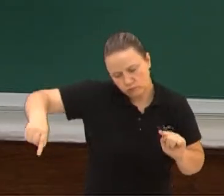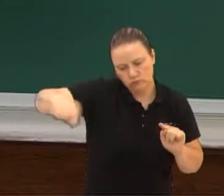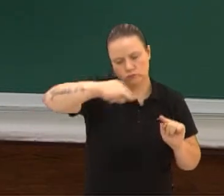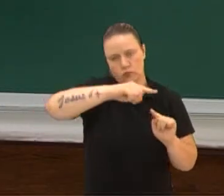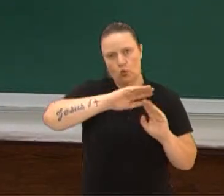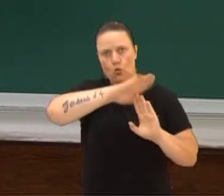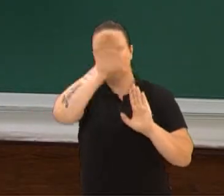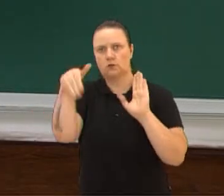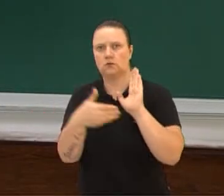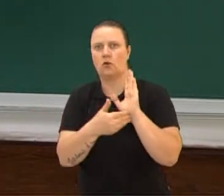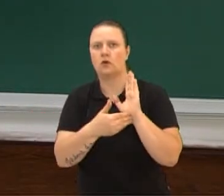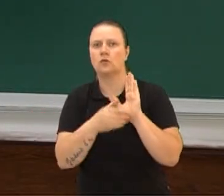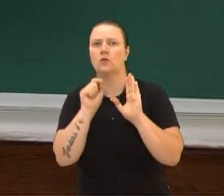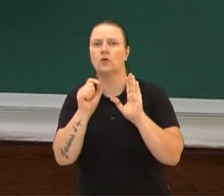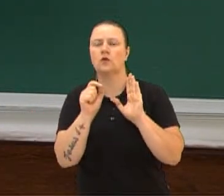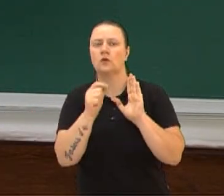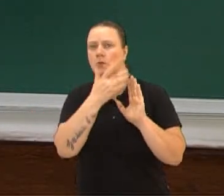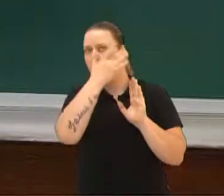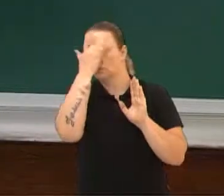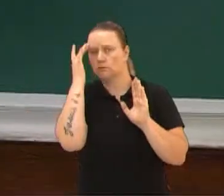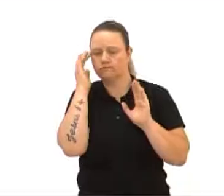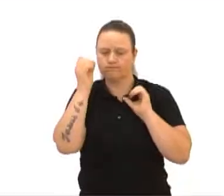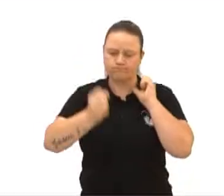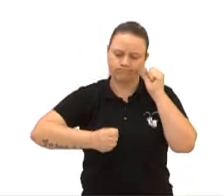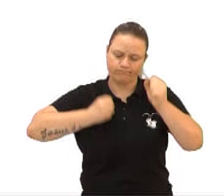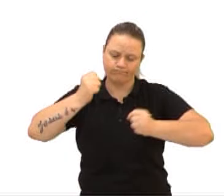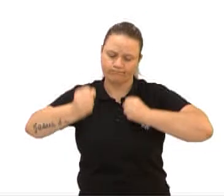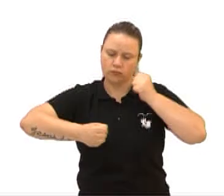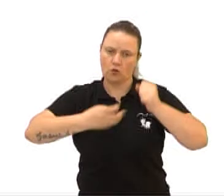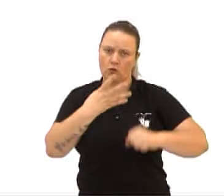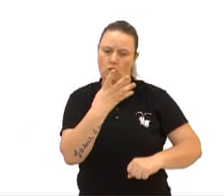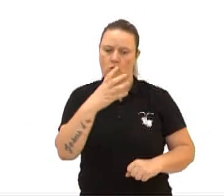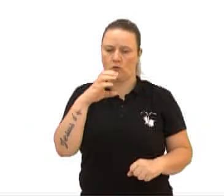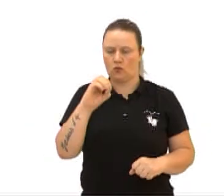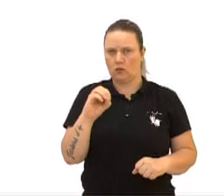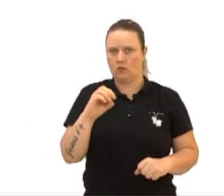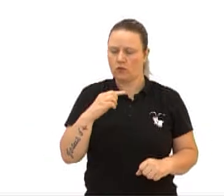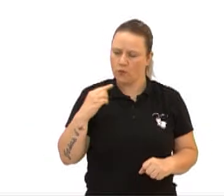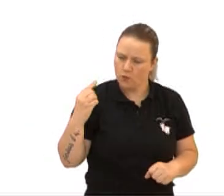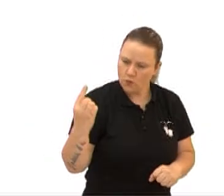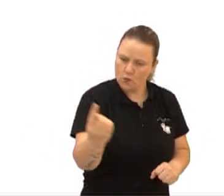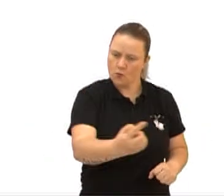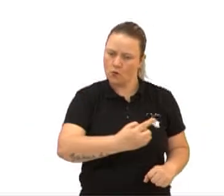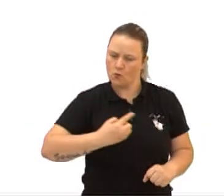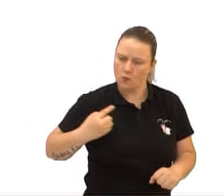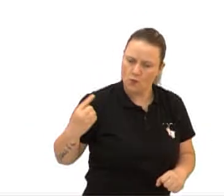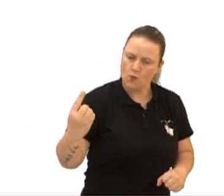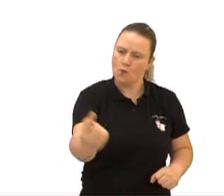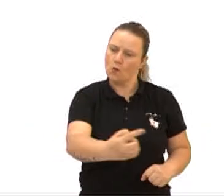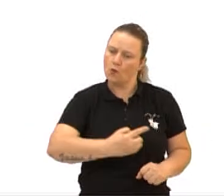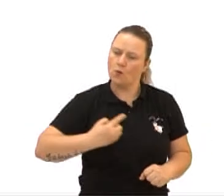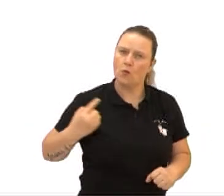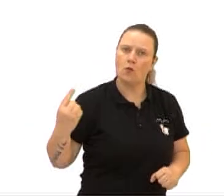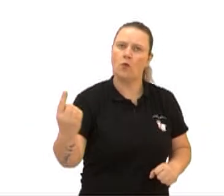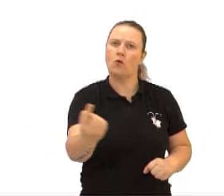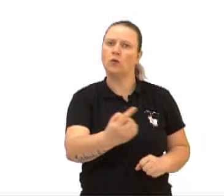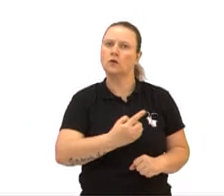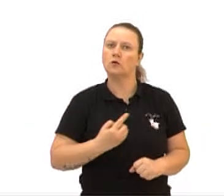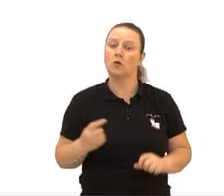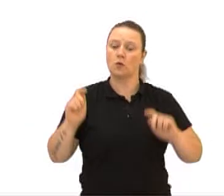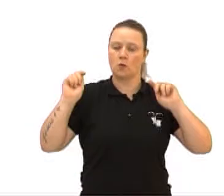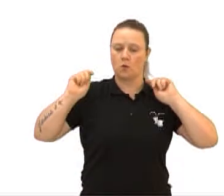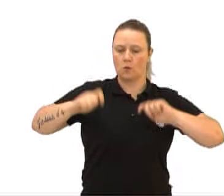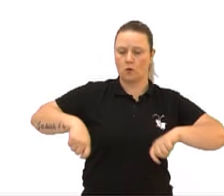este atleta, ele tem que correr 40 voltas aí nessa pista de atletismo, né? Então, para que